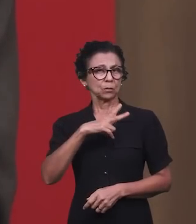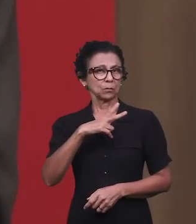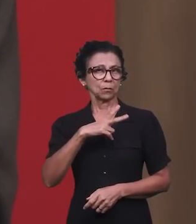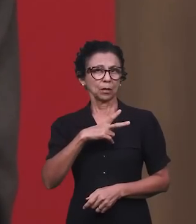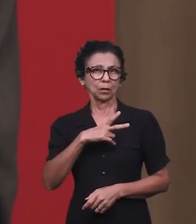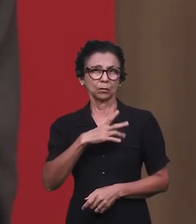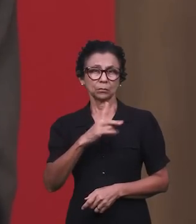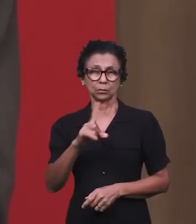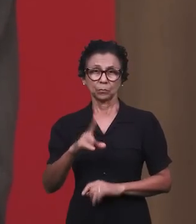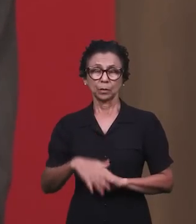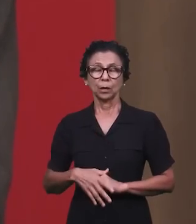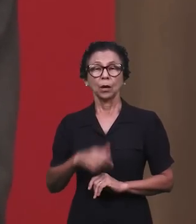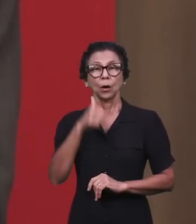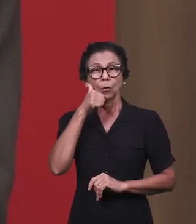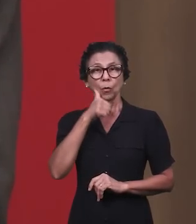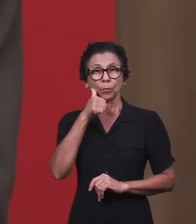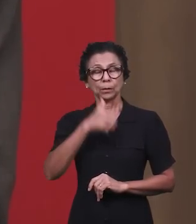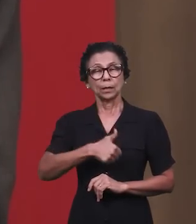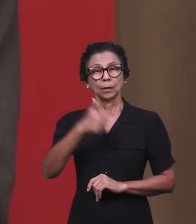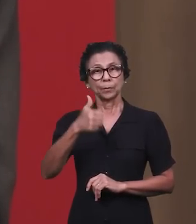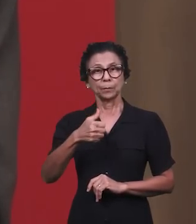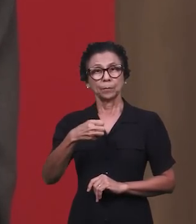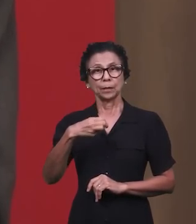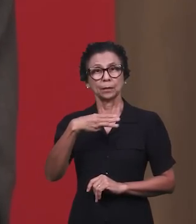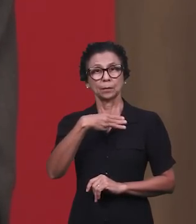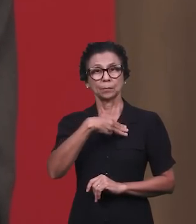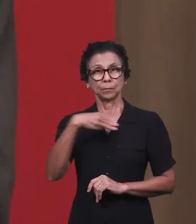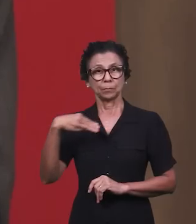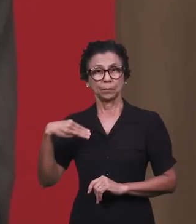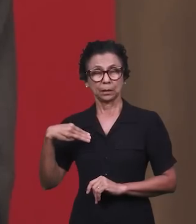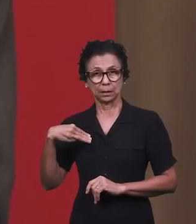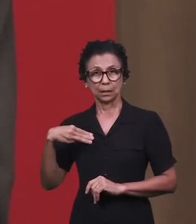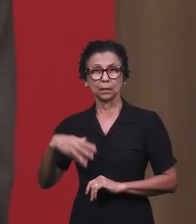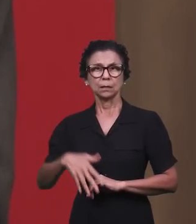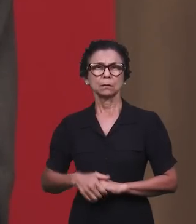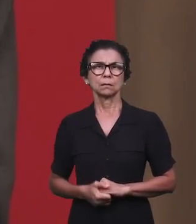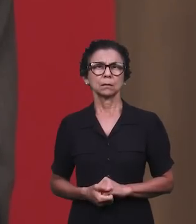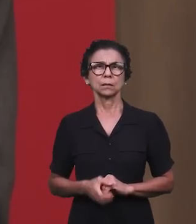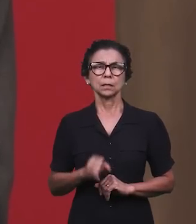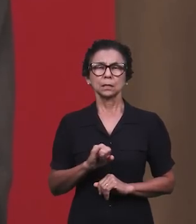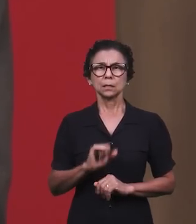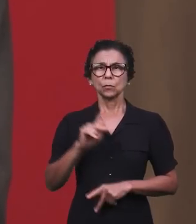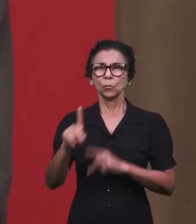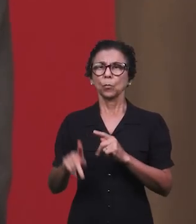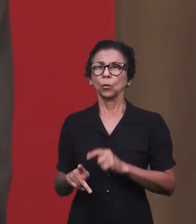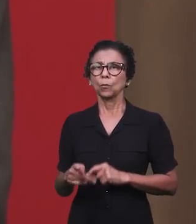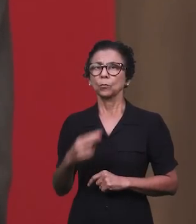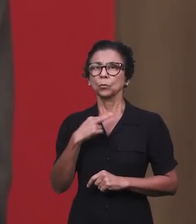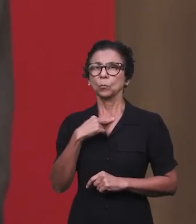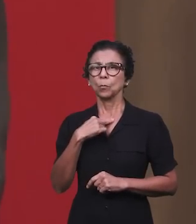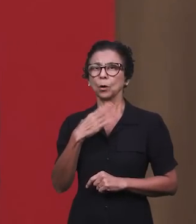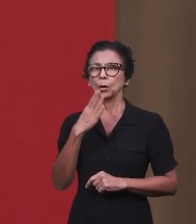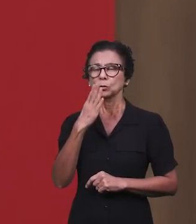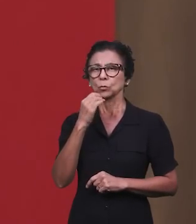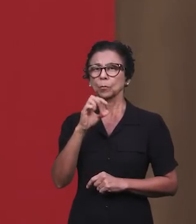uma primeira-ministra, ela disse o seguinte: enquanto o meu povo não pode comer um pão, eu só como